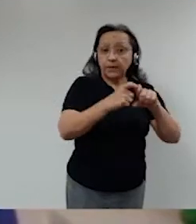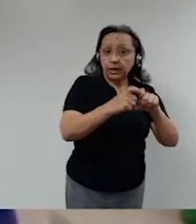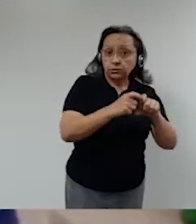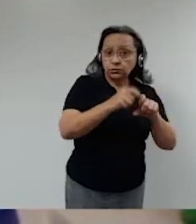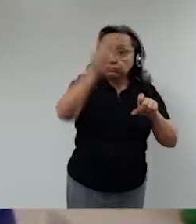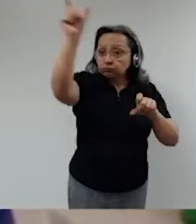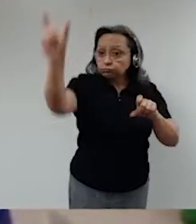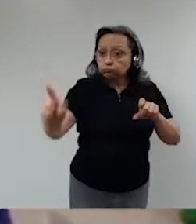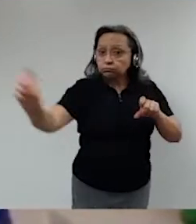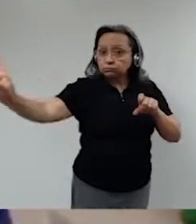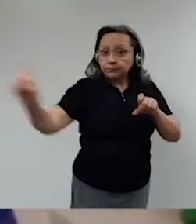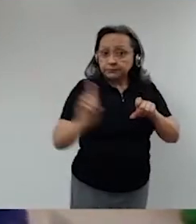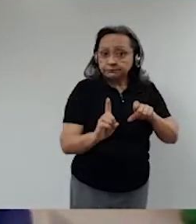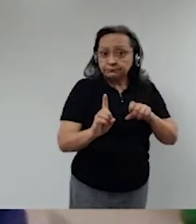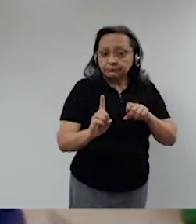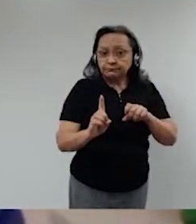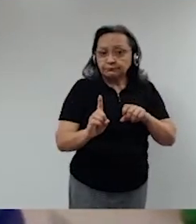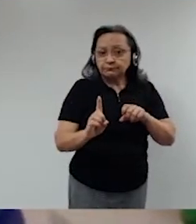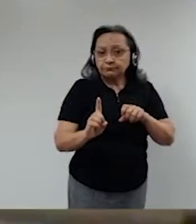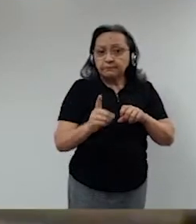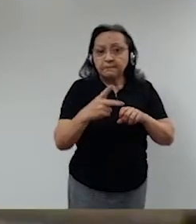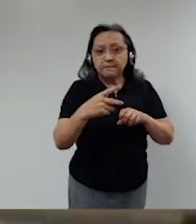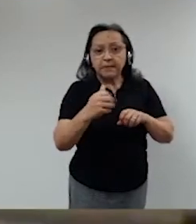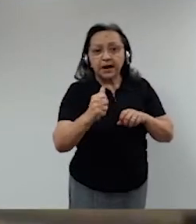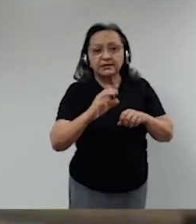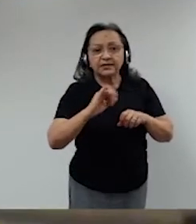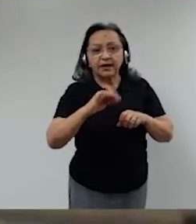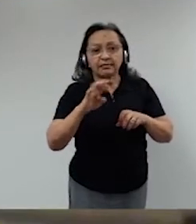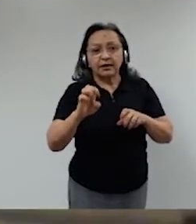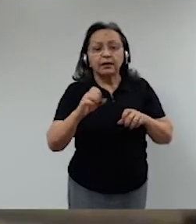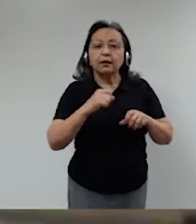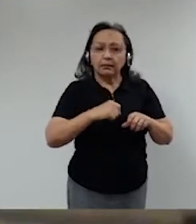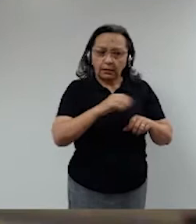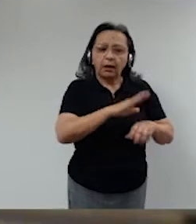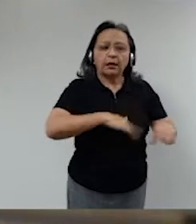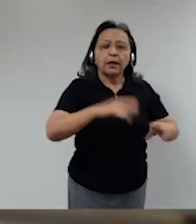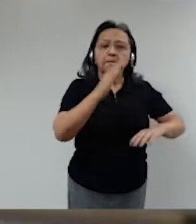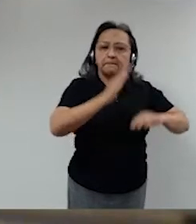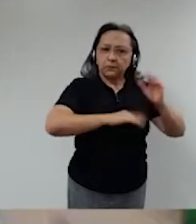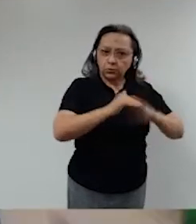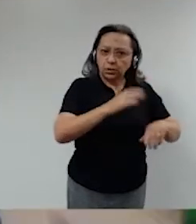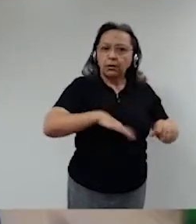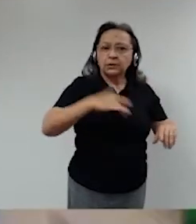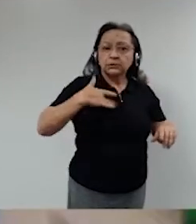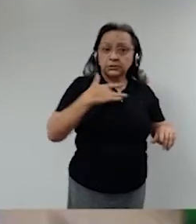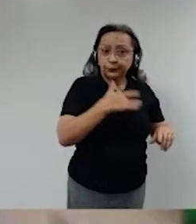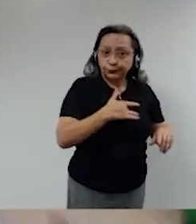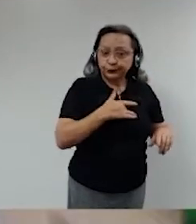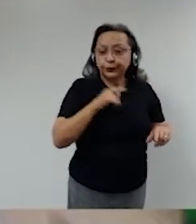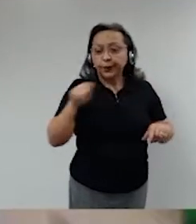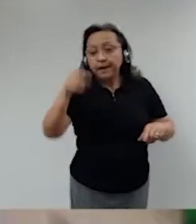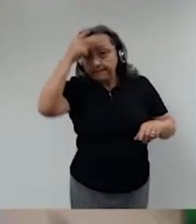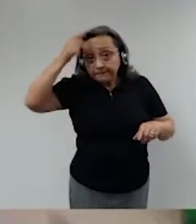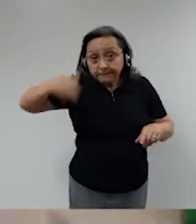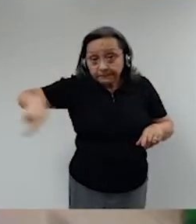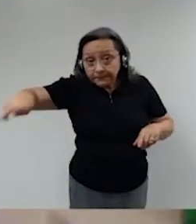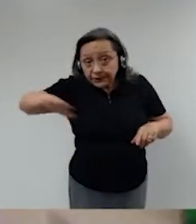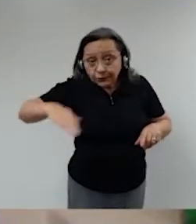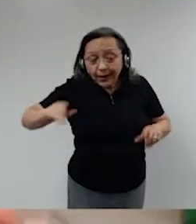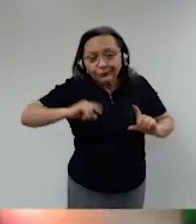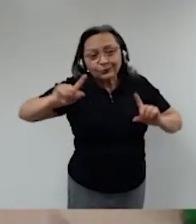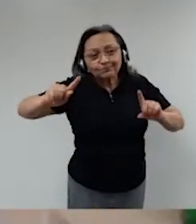né? Essa relação entre os profissionais de saúde também é um desafio que tem que ser